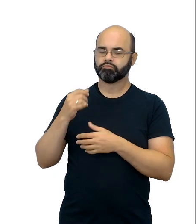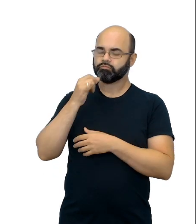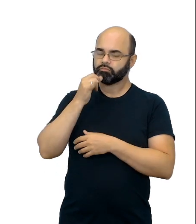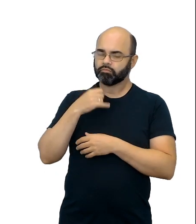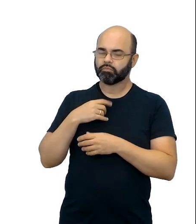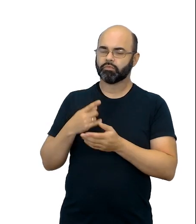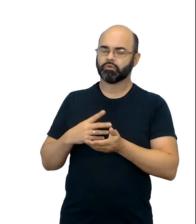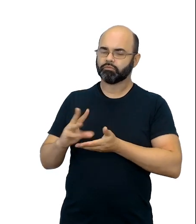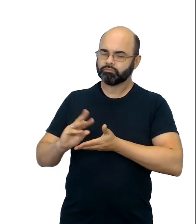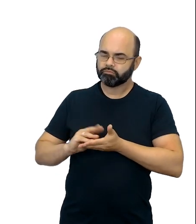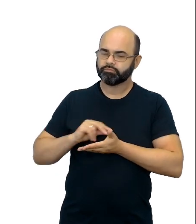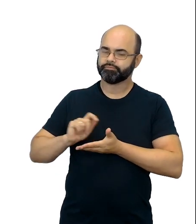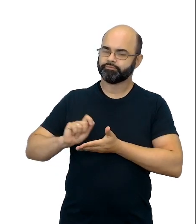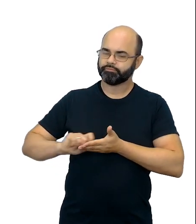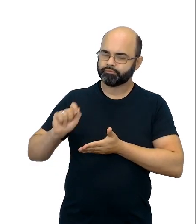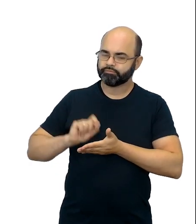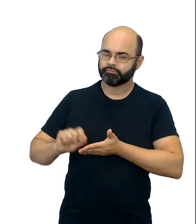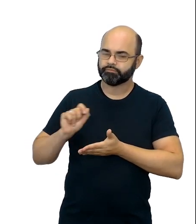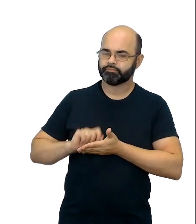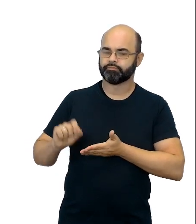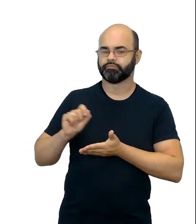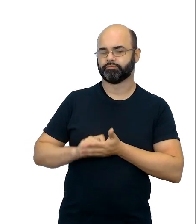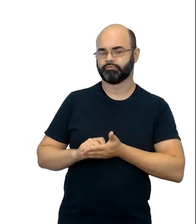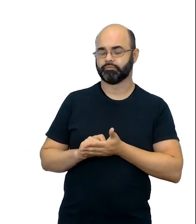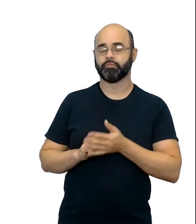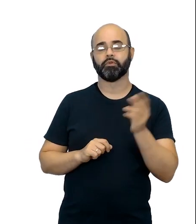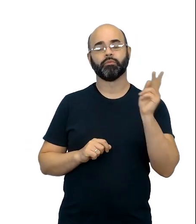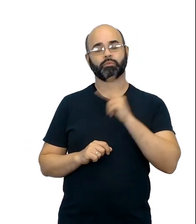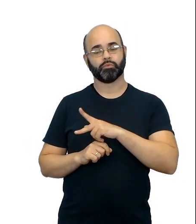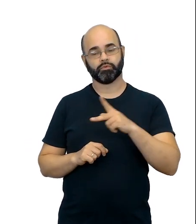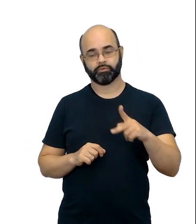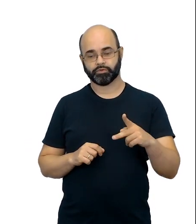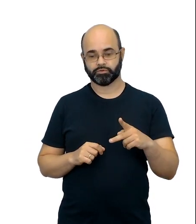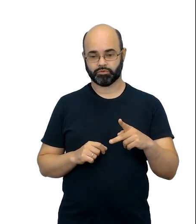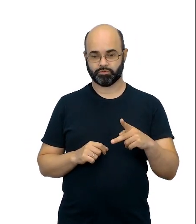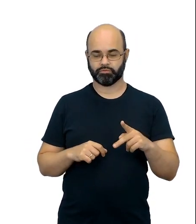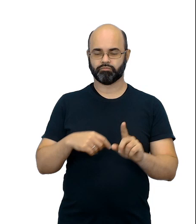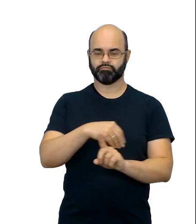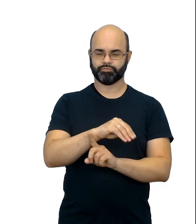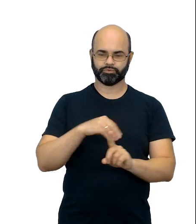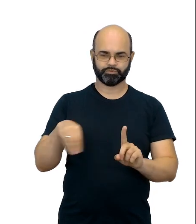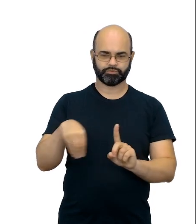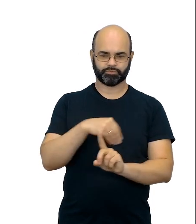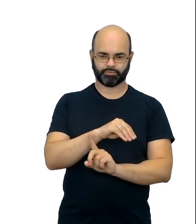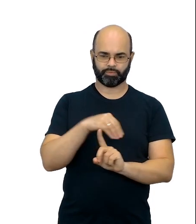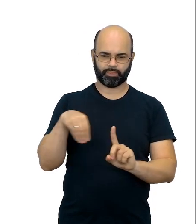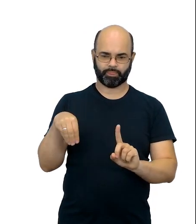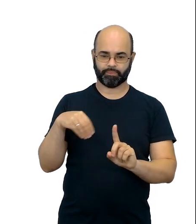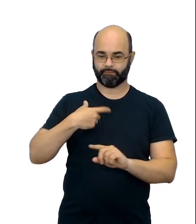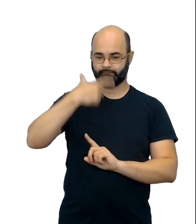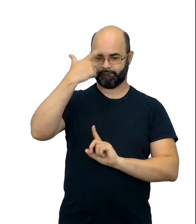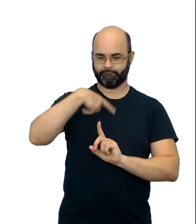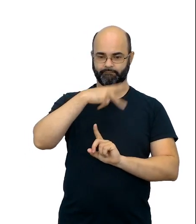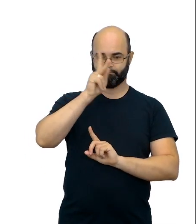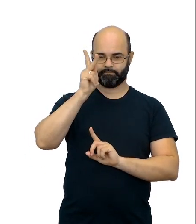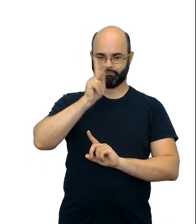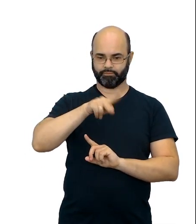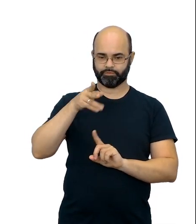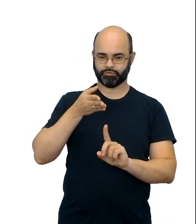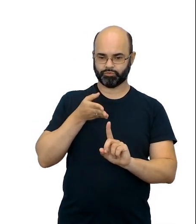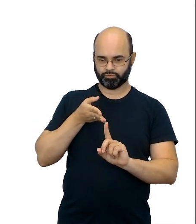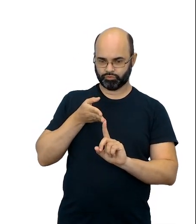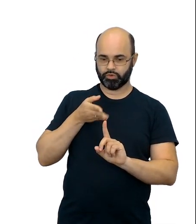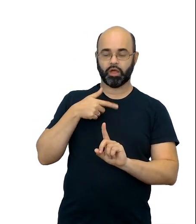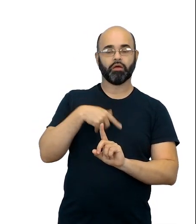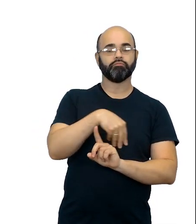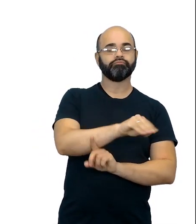anotações que eu faço. Então, o professor, como mediador, deve indicar, né, quais seriam as áreas ou quais